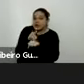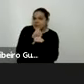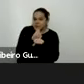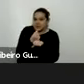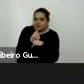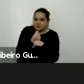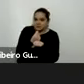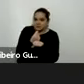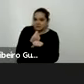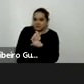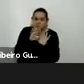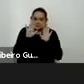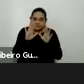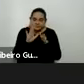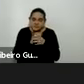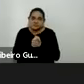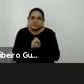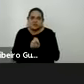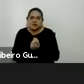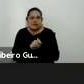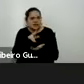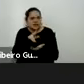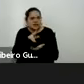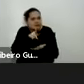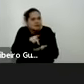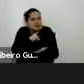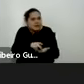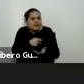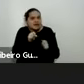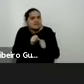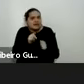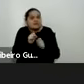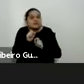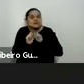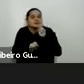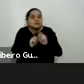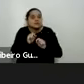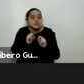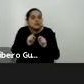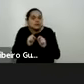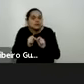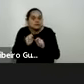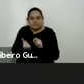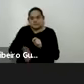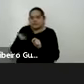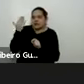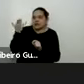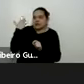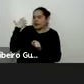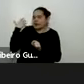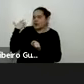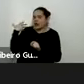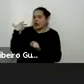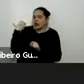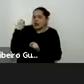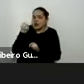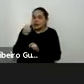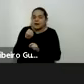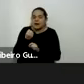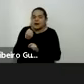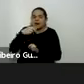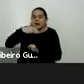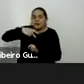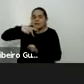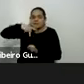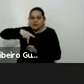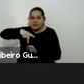especial. Ela, na verdade, ressuscita aquela medida provisória 905 de 2019, que era a intenção